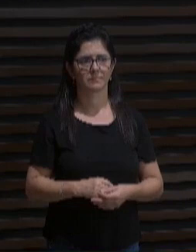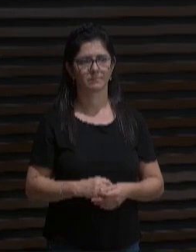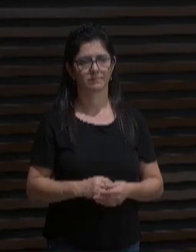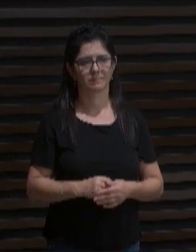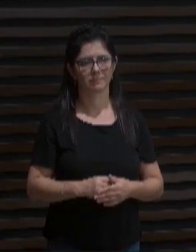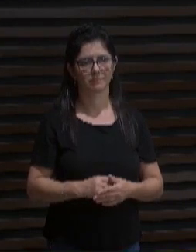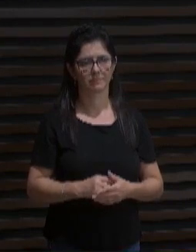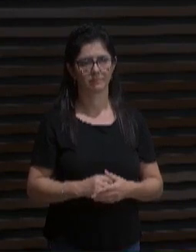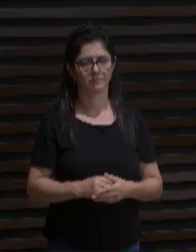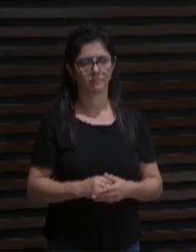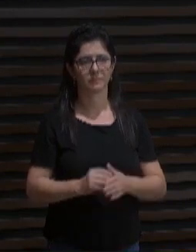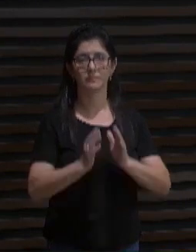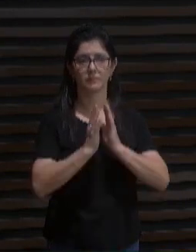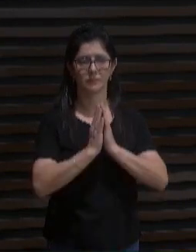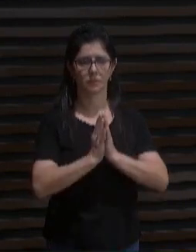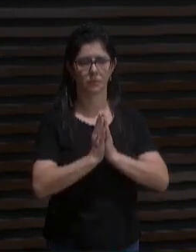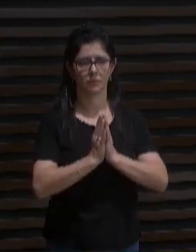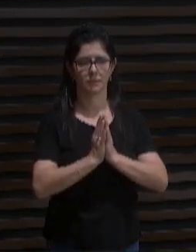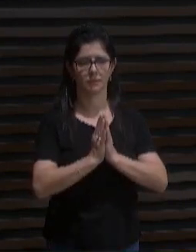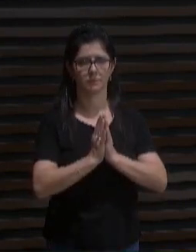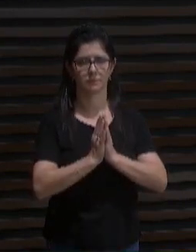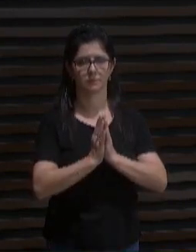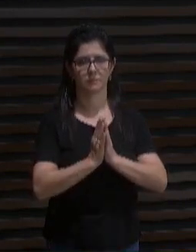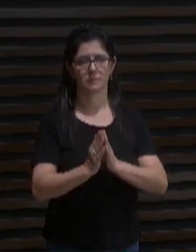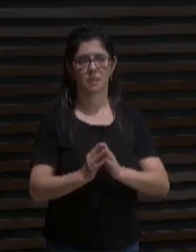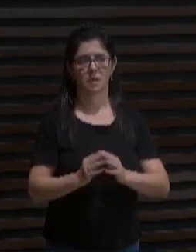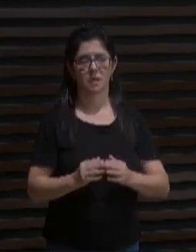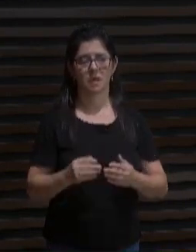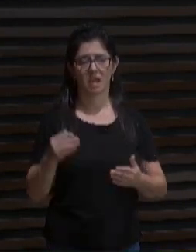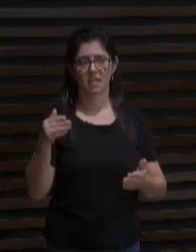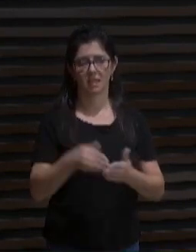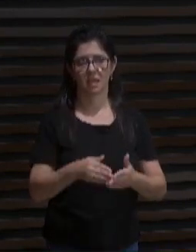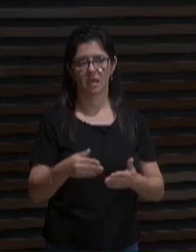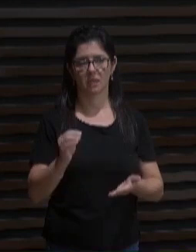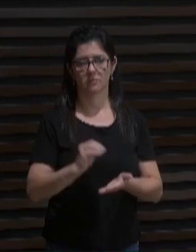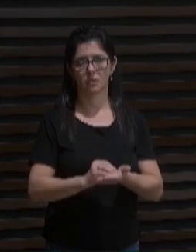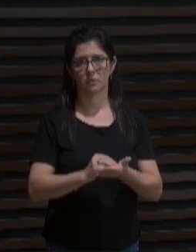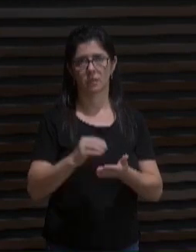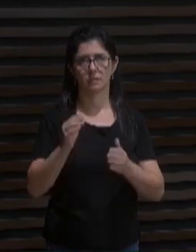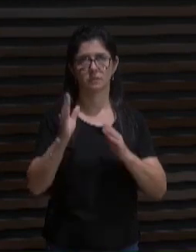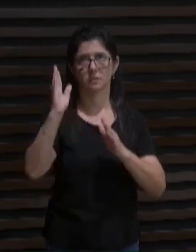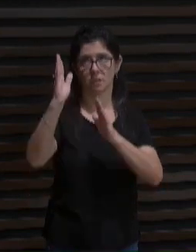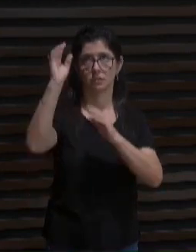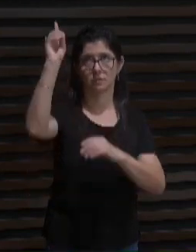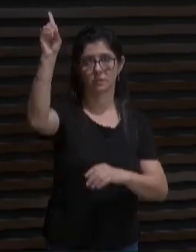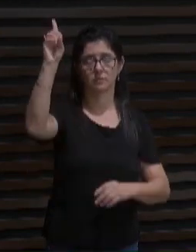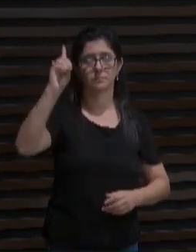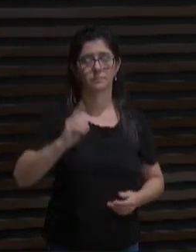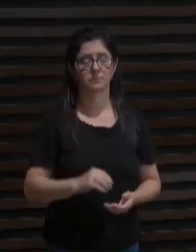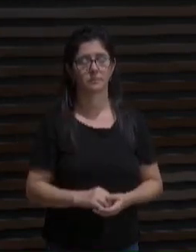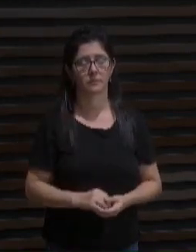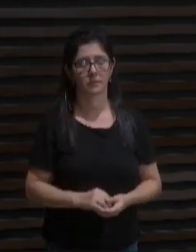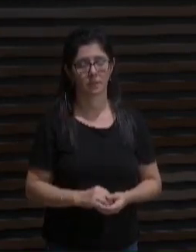diz assim: ore até entregar. Toda dificuldade nossa é entregar.